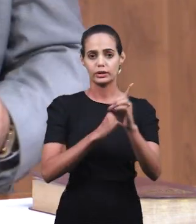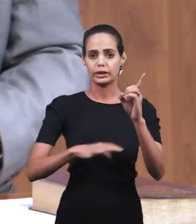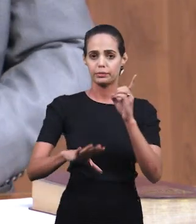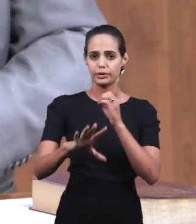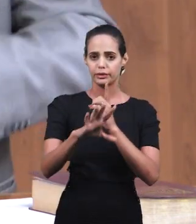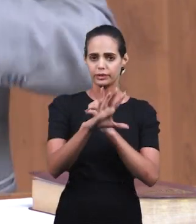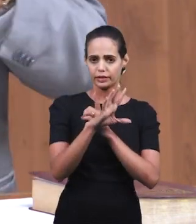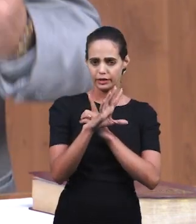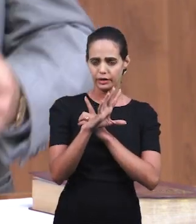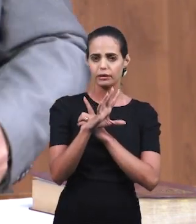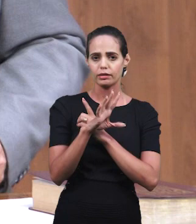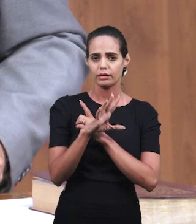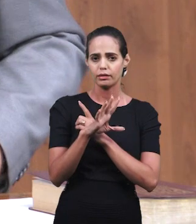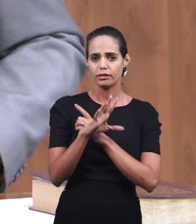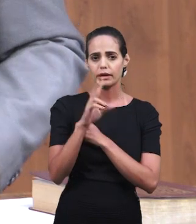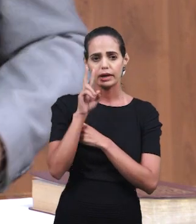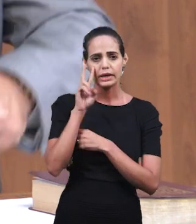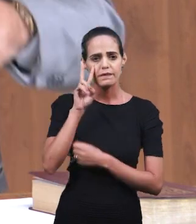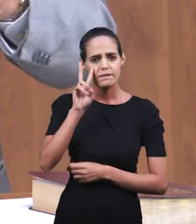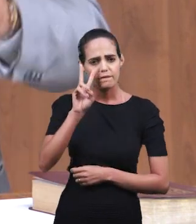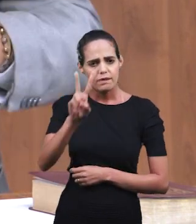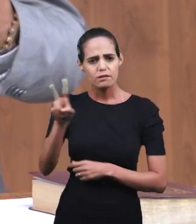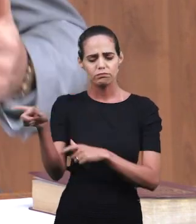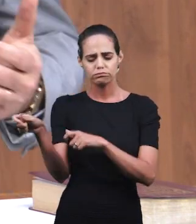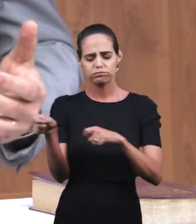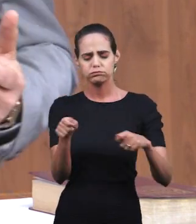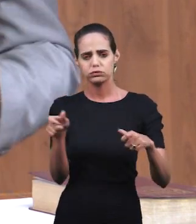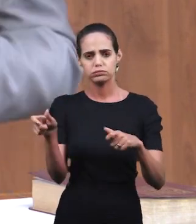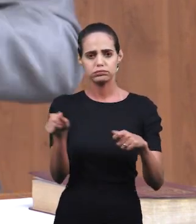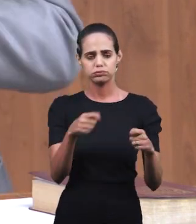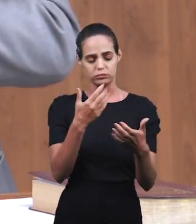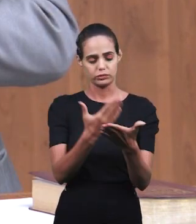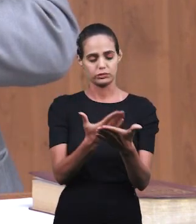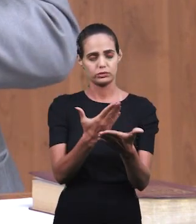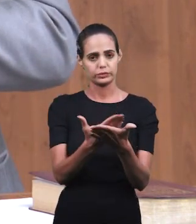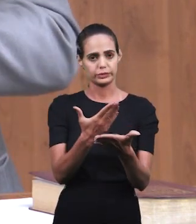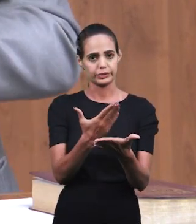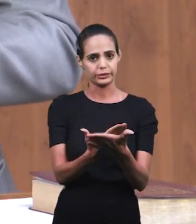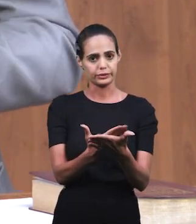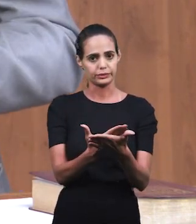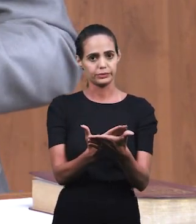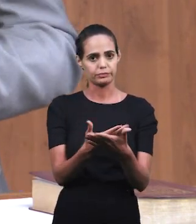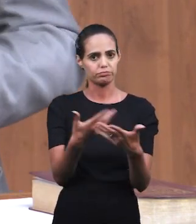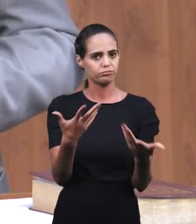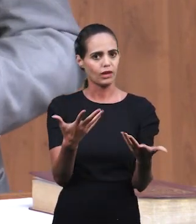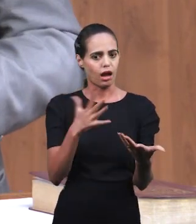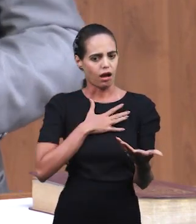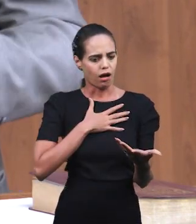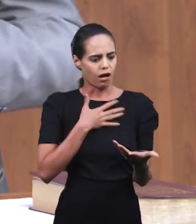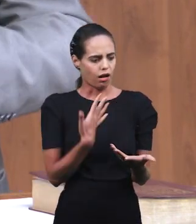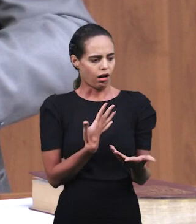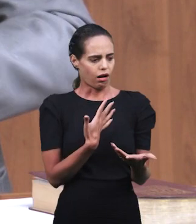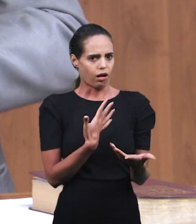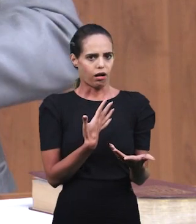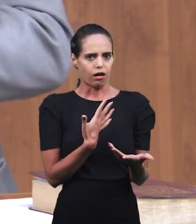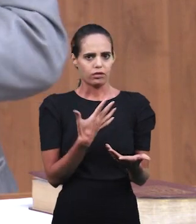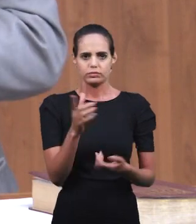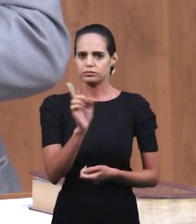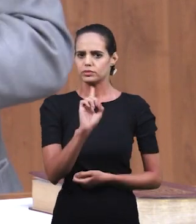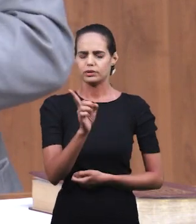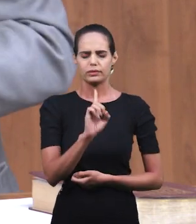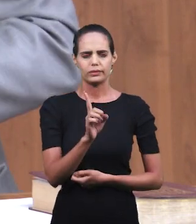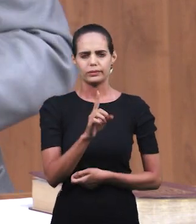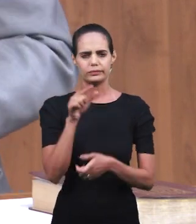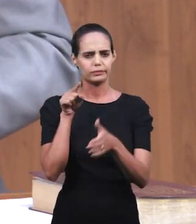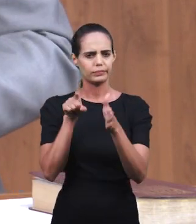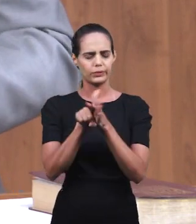sempre assistindo a escola bíblica dominical, participando e, sobretudo, estudando. Não tem surpresa no sentido